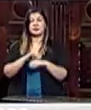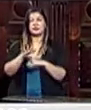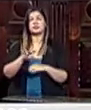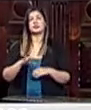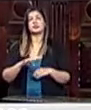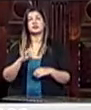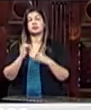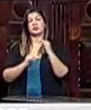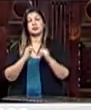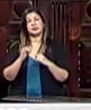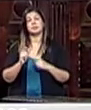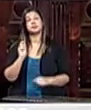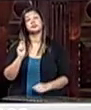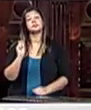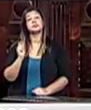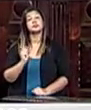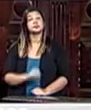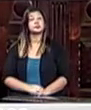informação?